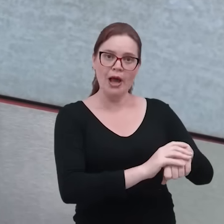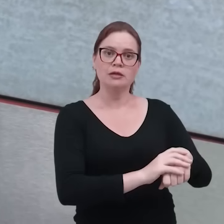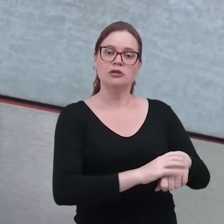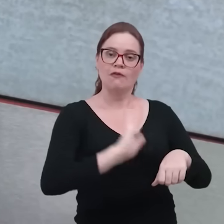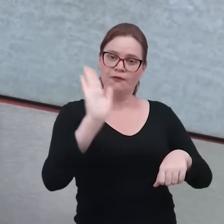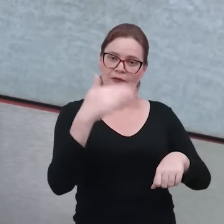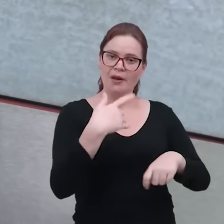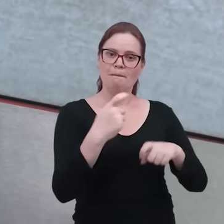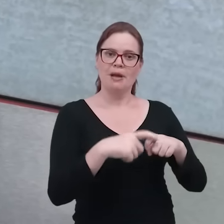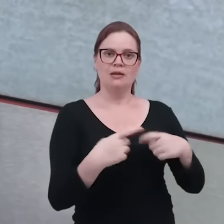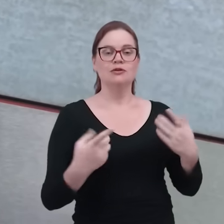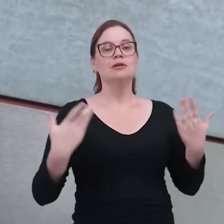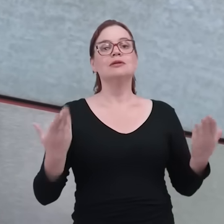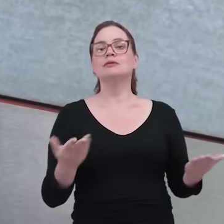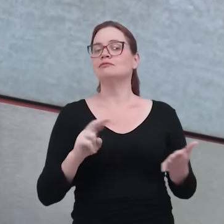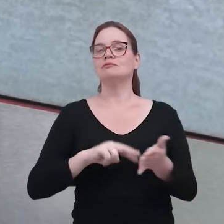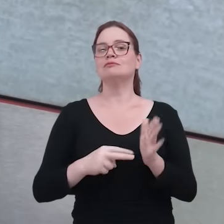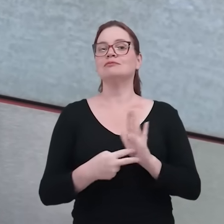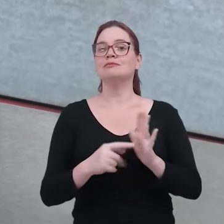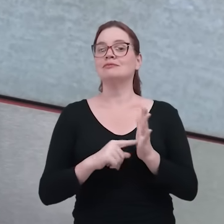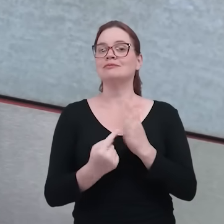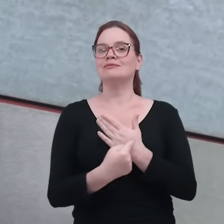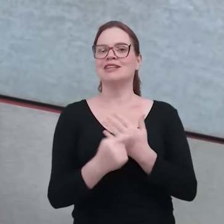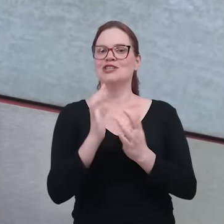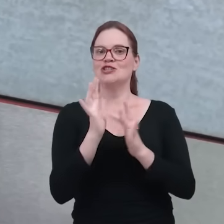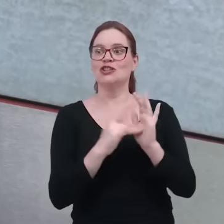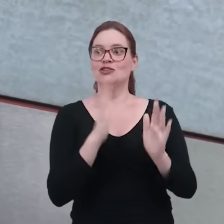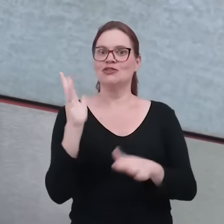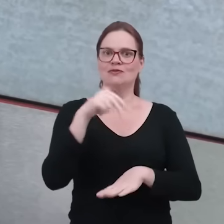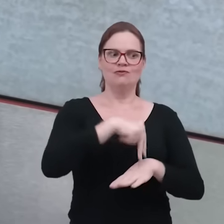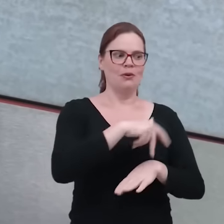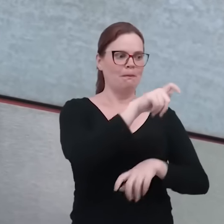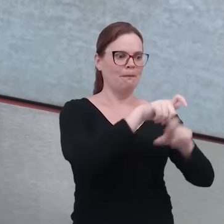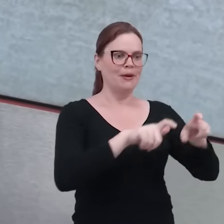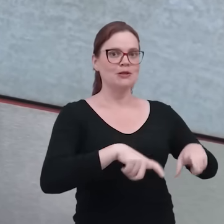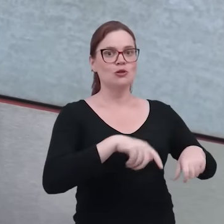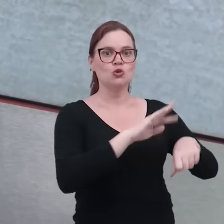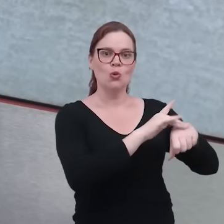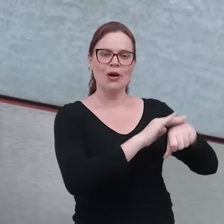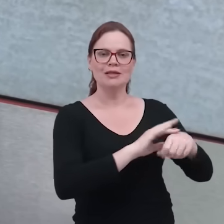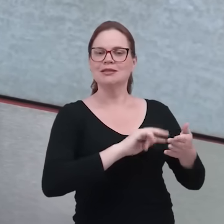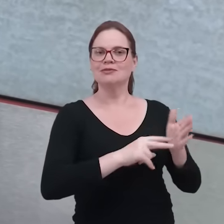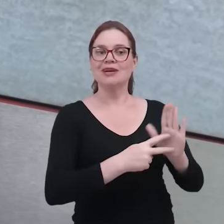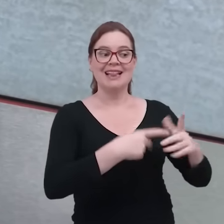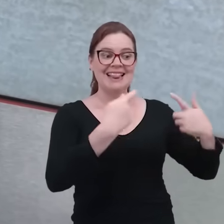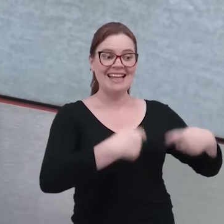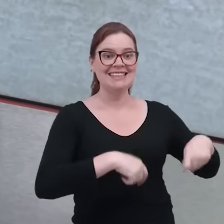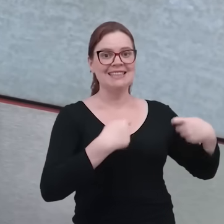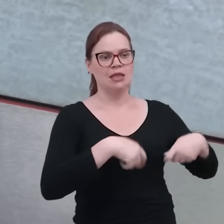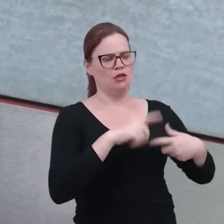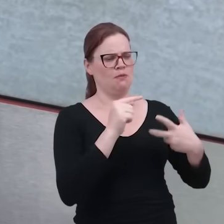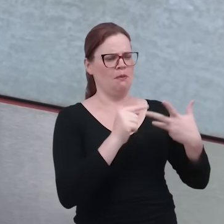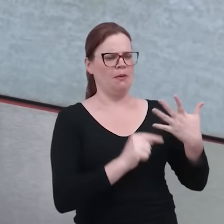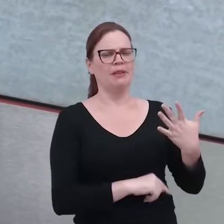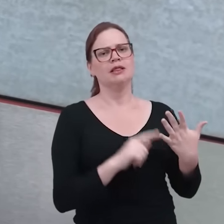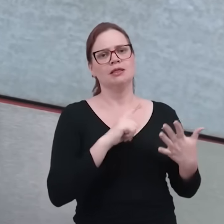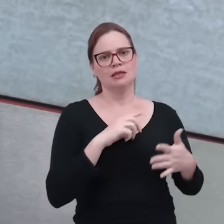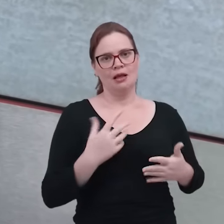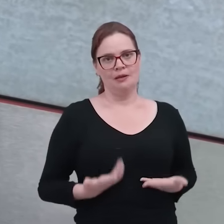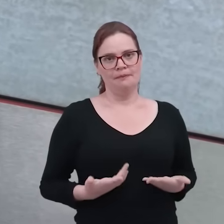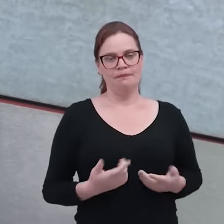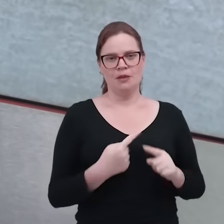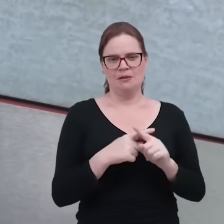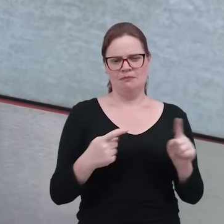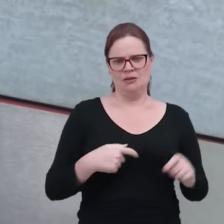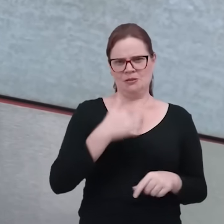Jesus, ele veio para os doentes, ou seja, os necessitados. Agora, aqueles que se dizem ter saúde, aqueles que se dizem já encontrar o caminho, aqueles